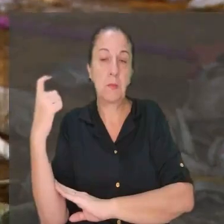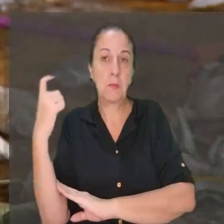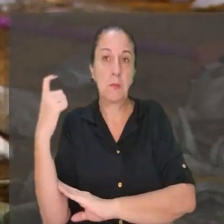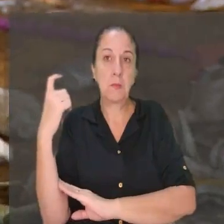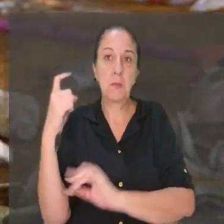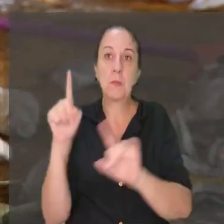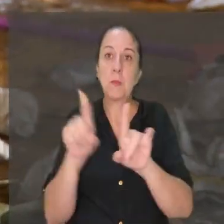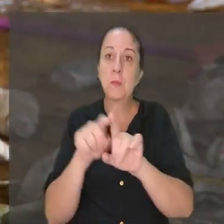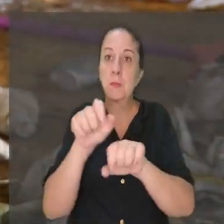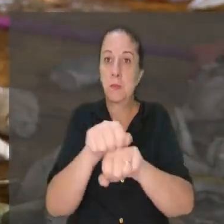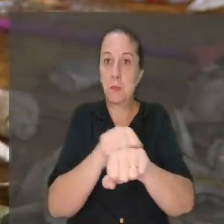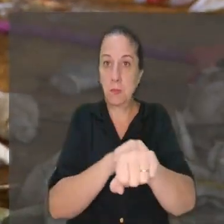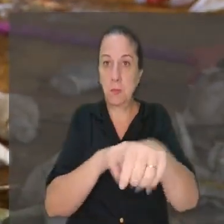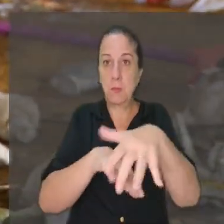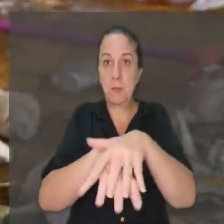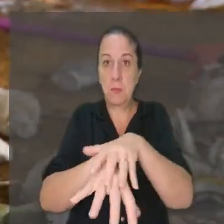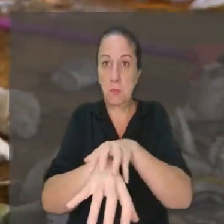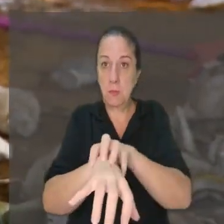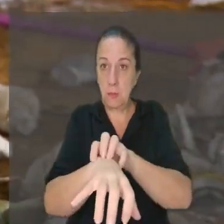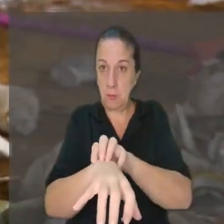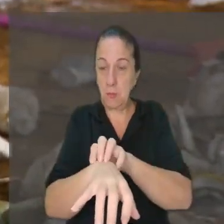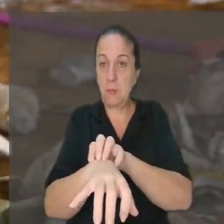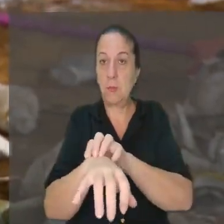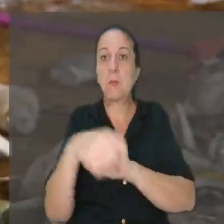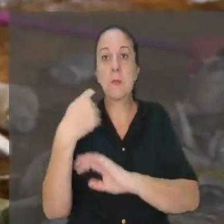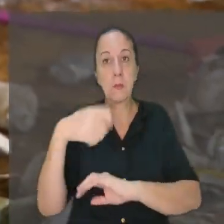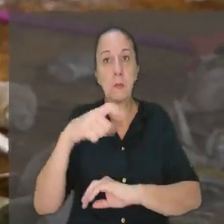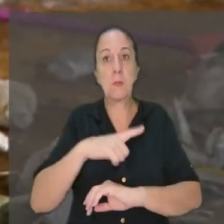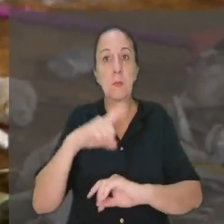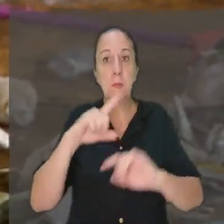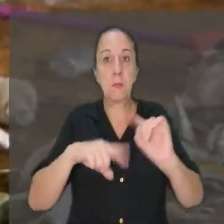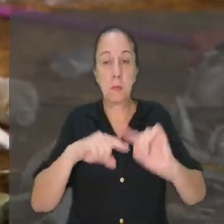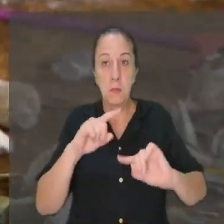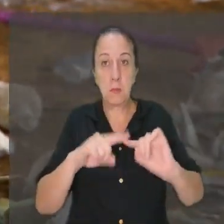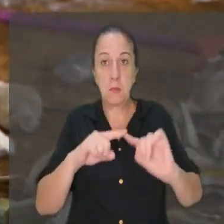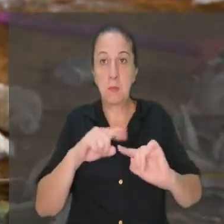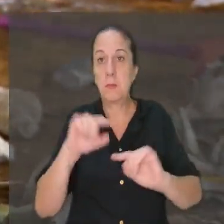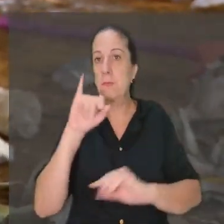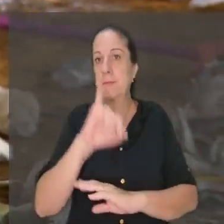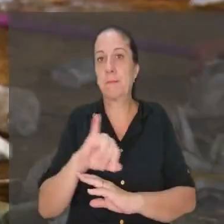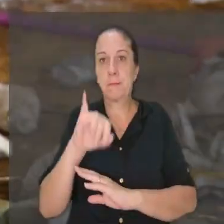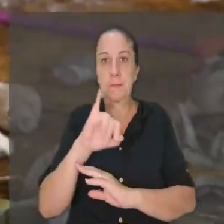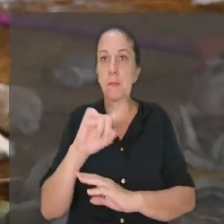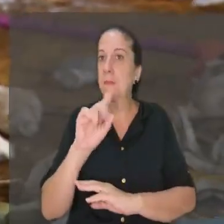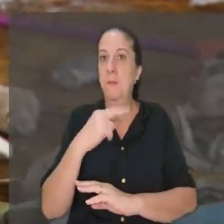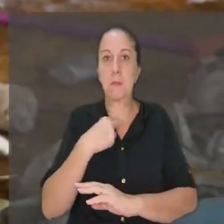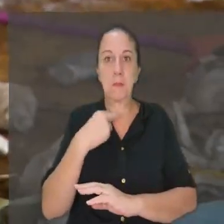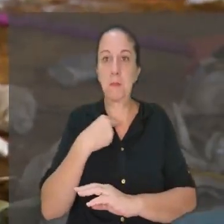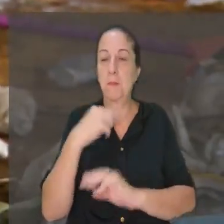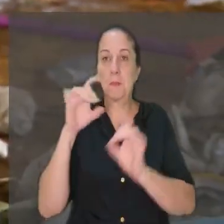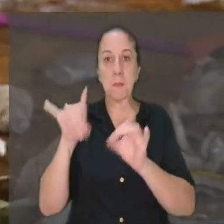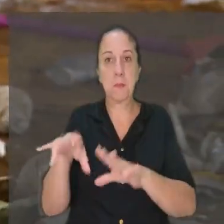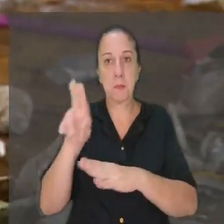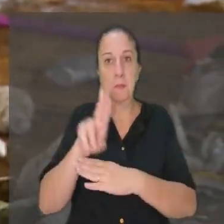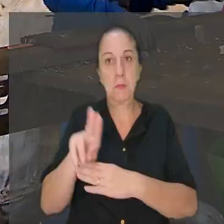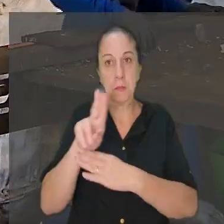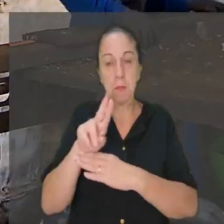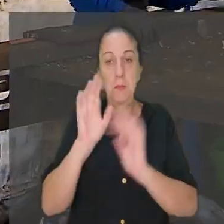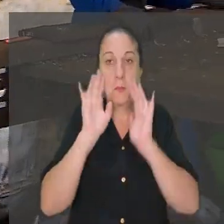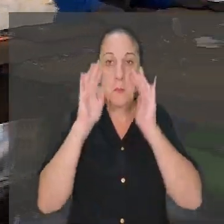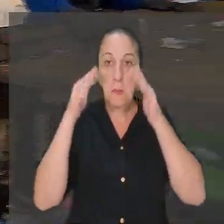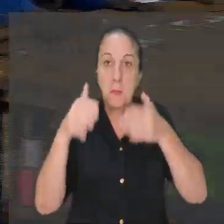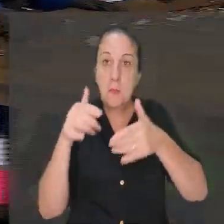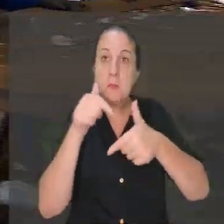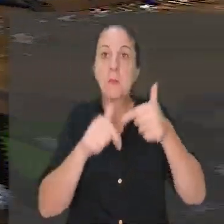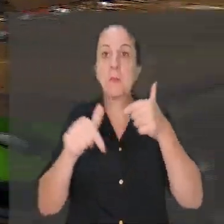é um pouco intenso. Luvas, né, que a gente mexe, tem que ter com material, então é fundamental, a gente não pode deixar de usar. Mas